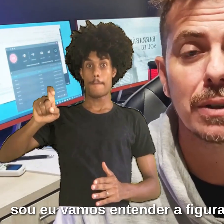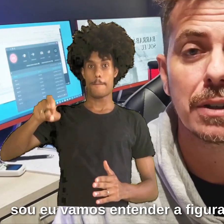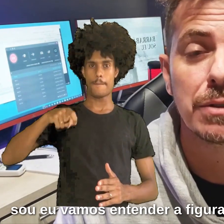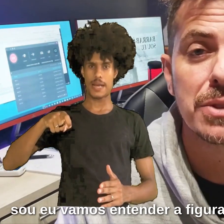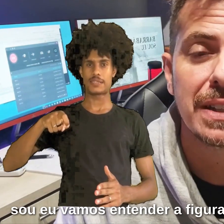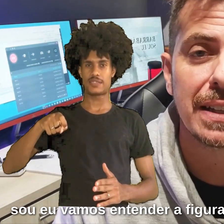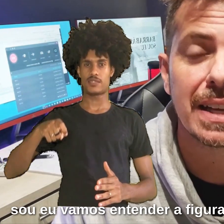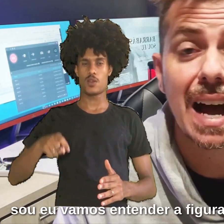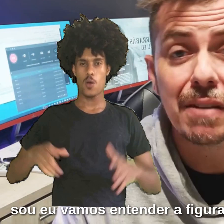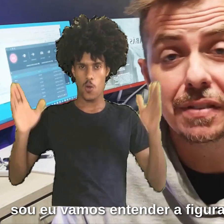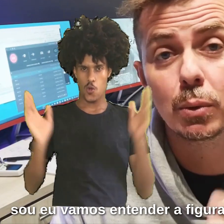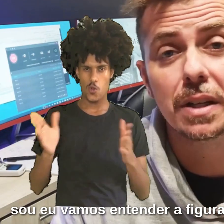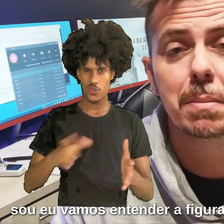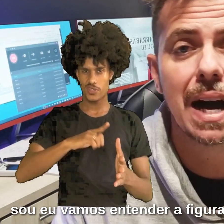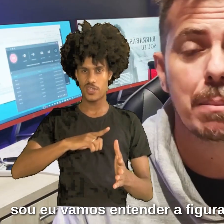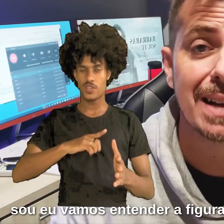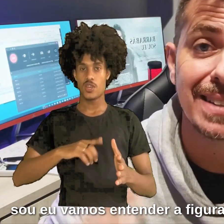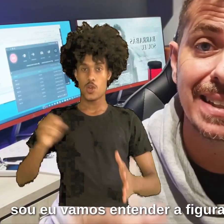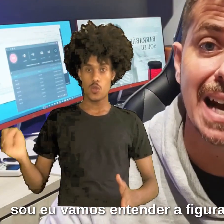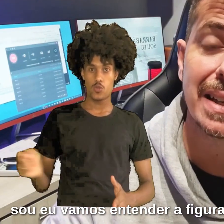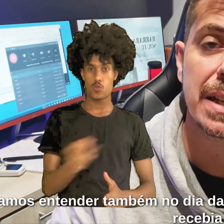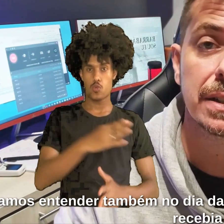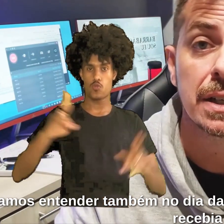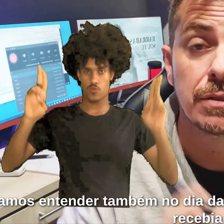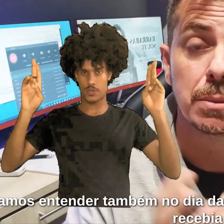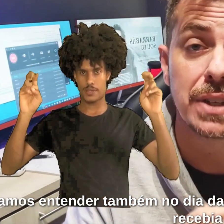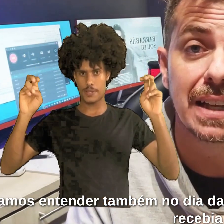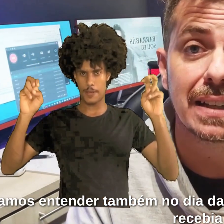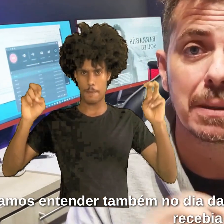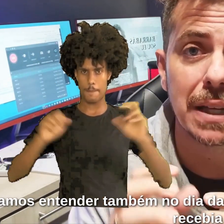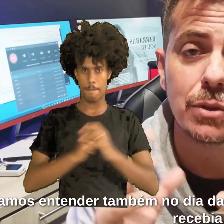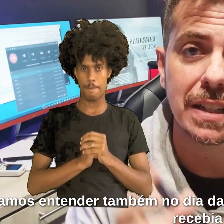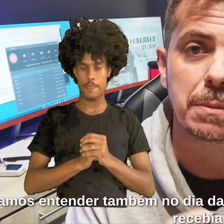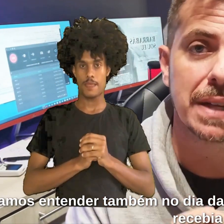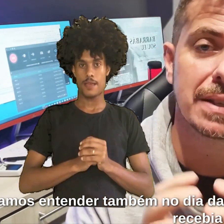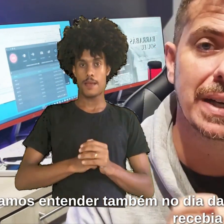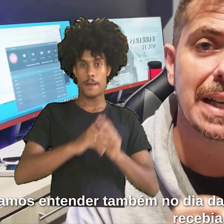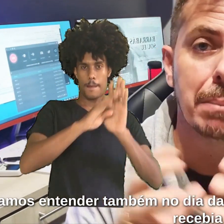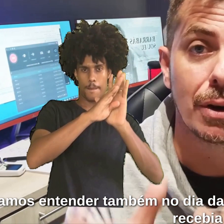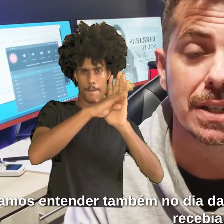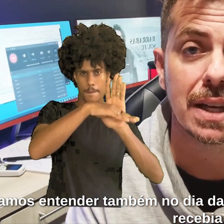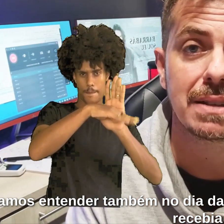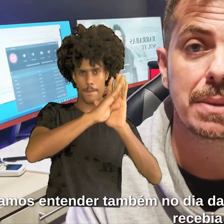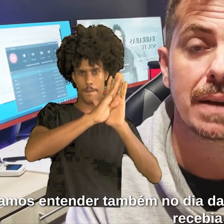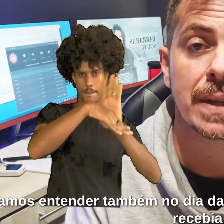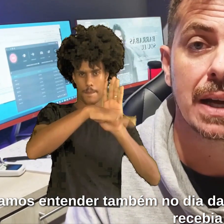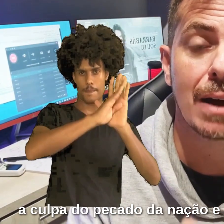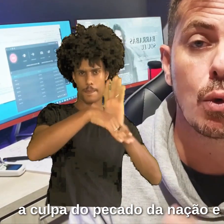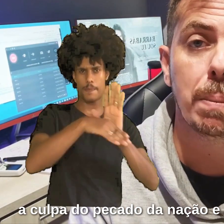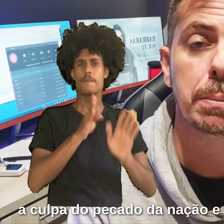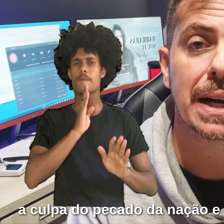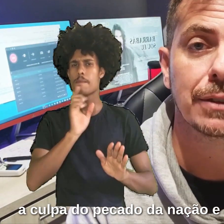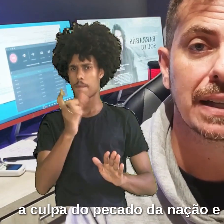sou eu. Vamos entender a figura de Barrabás e da igreja. Vamos entender também no dia da expiação aquele bode que recebia